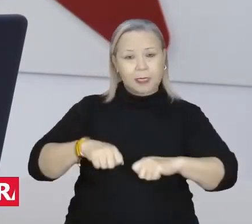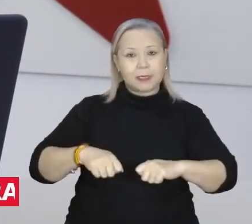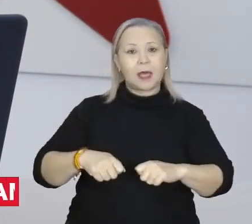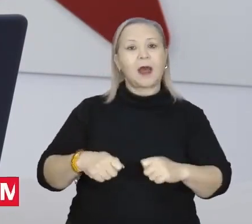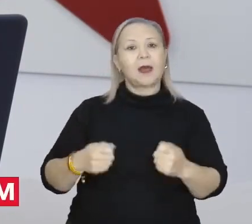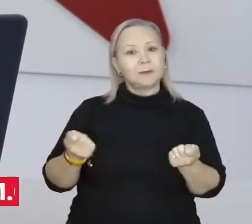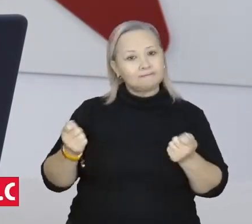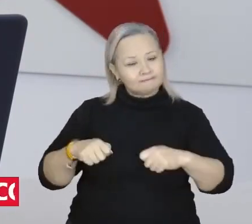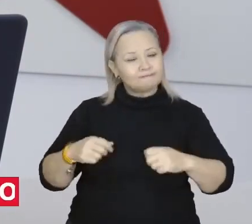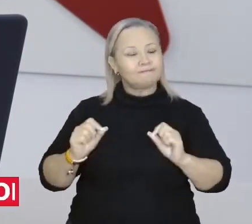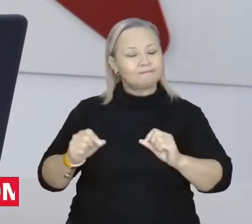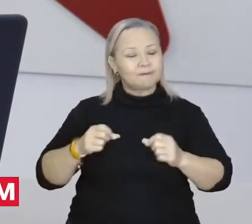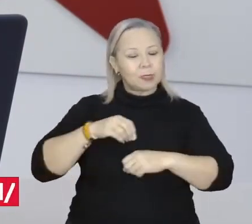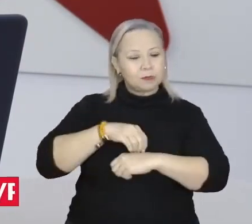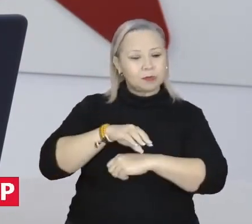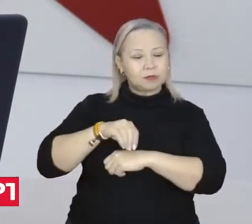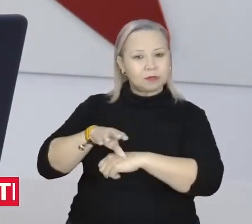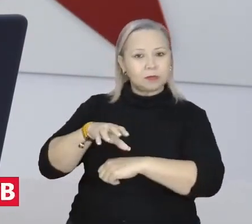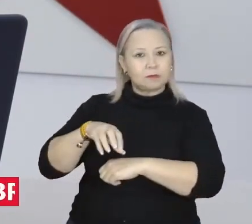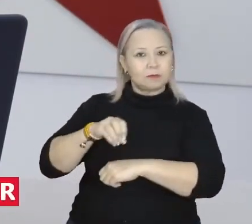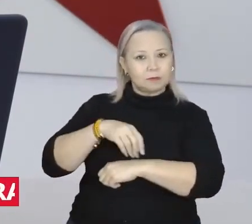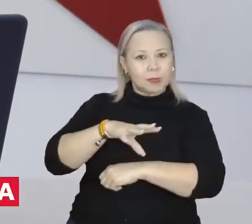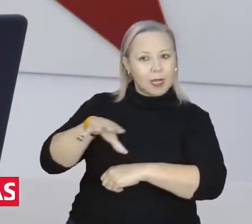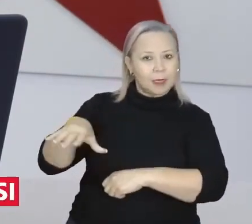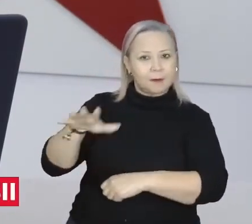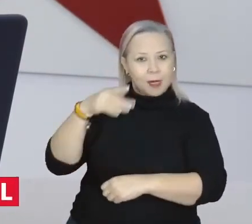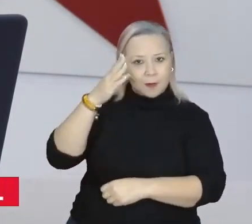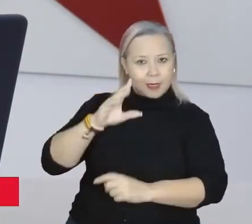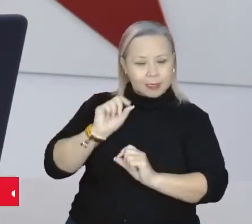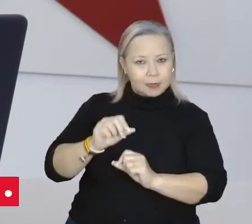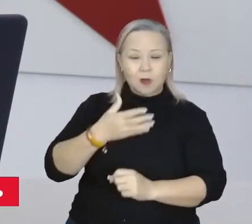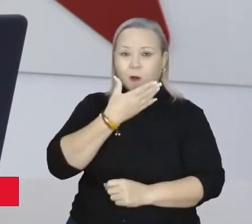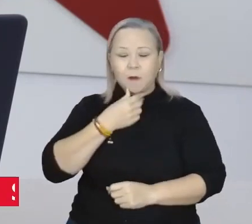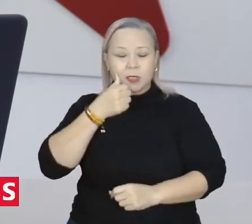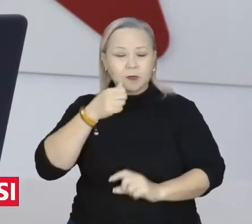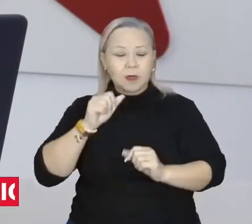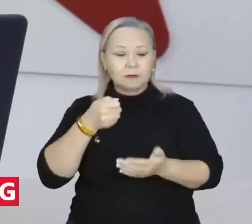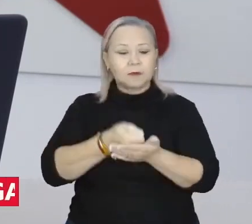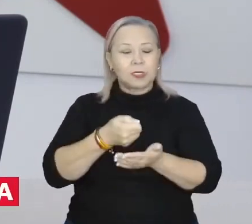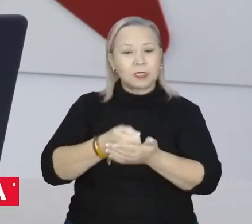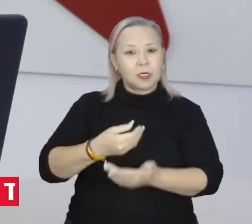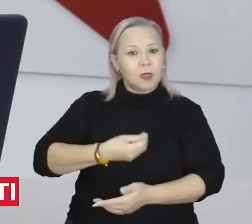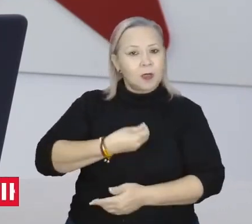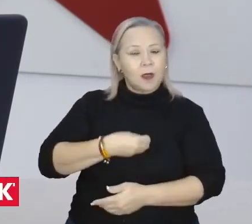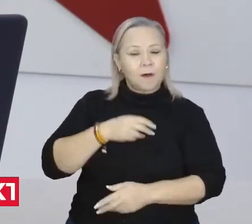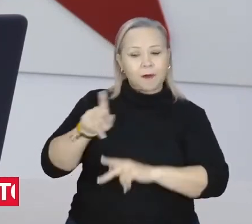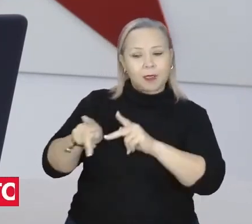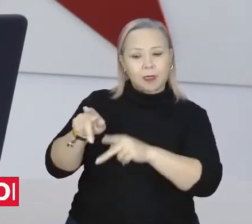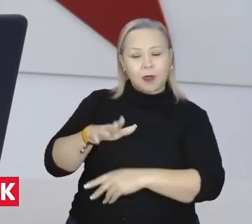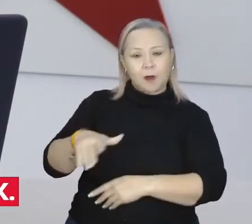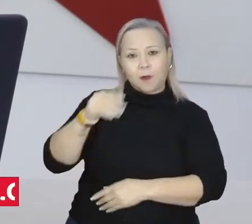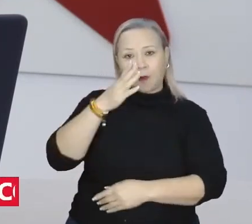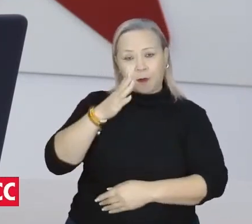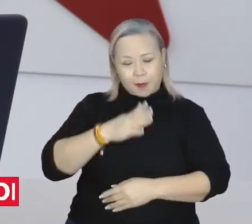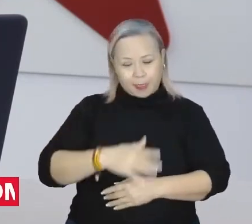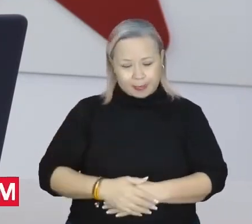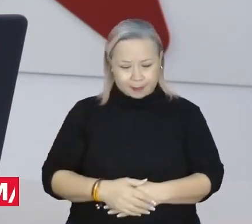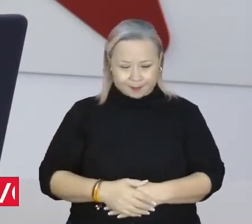competência espalhadas pelo Brasil. São homens e mulheres que dedicam suas vidas ao povo, ao Brasil, nossa eterna